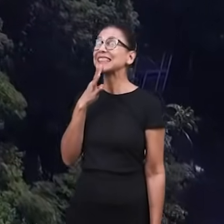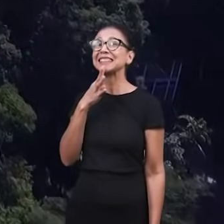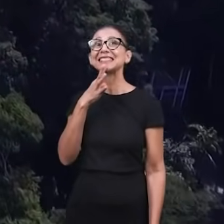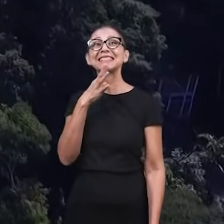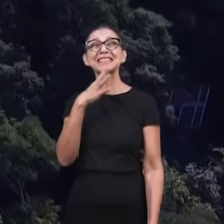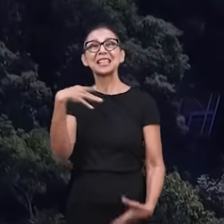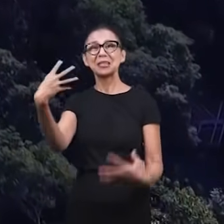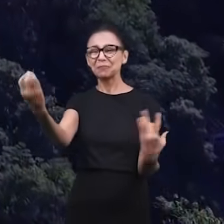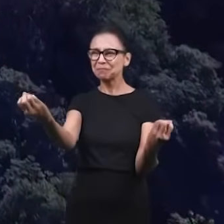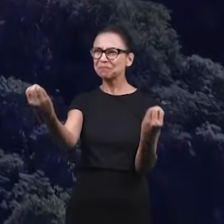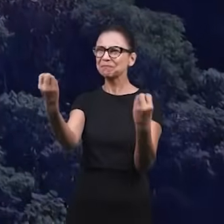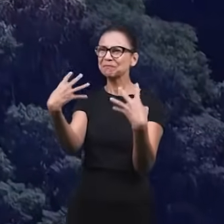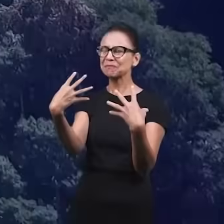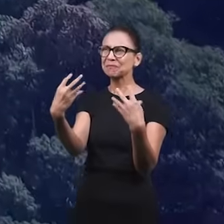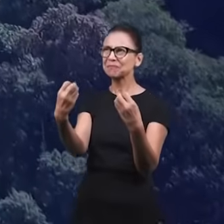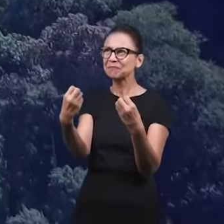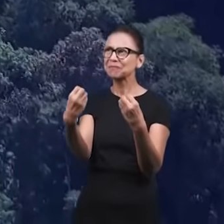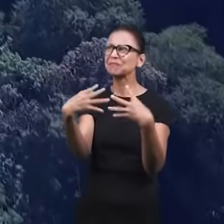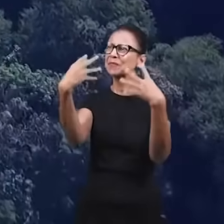fez-me